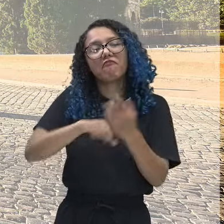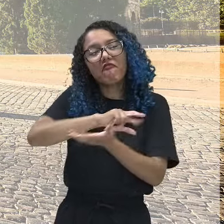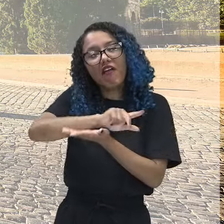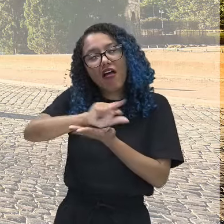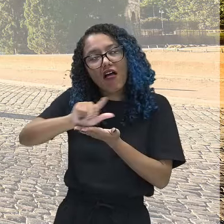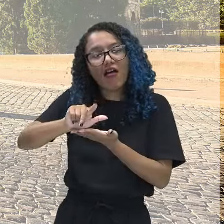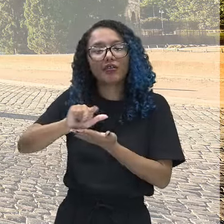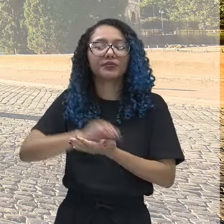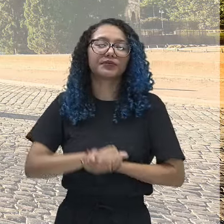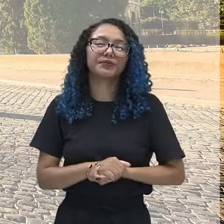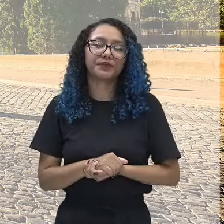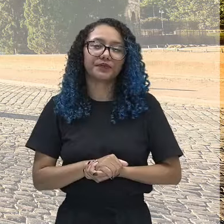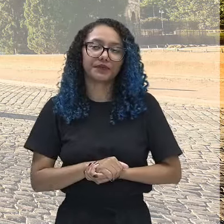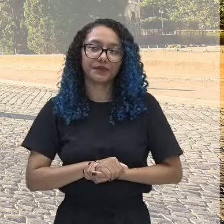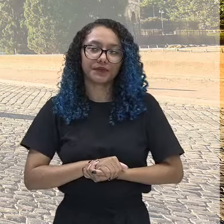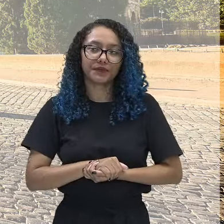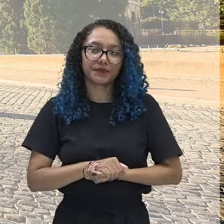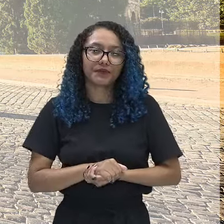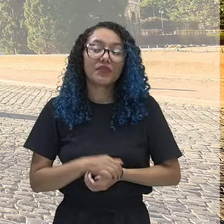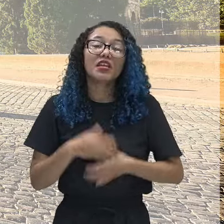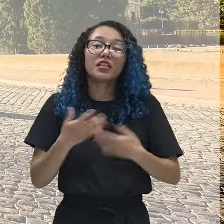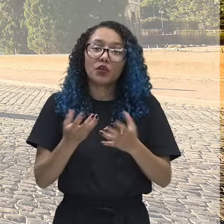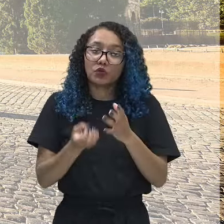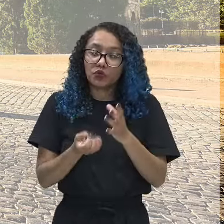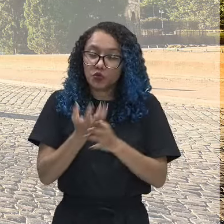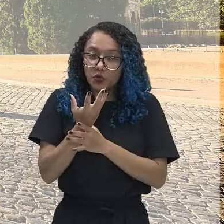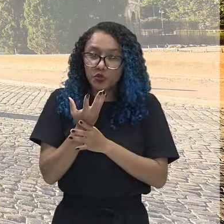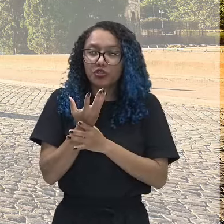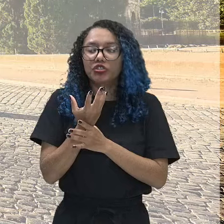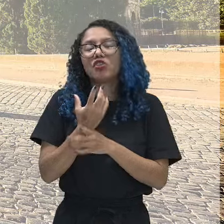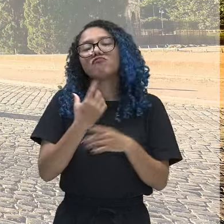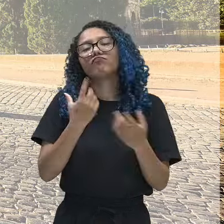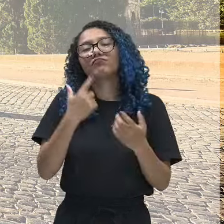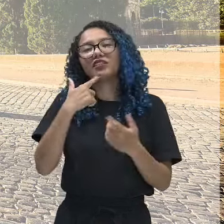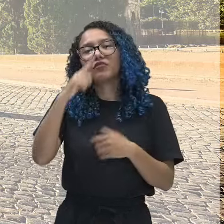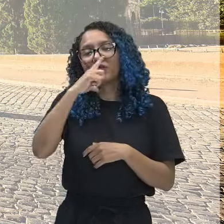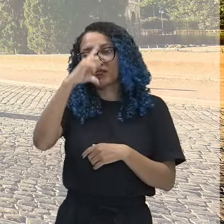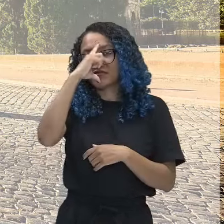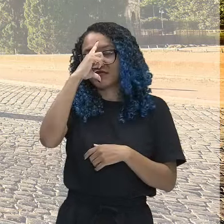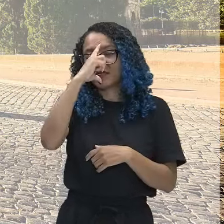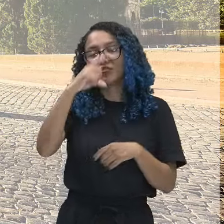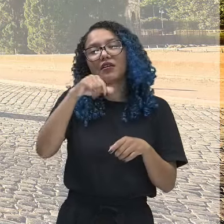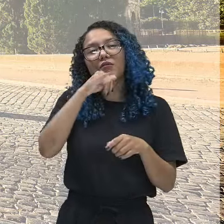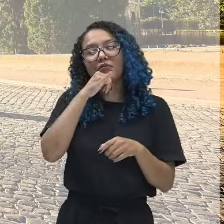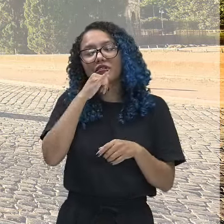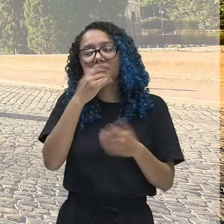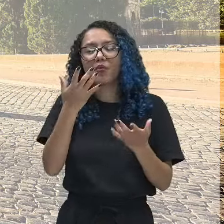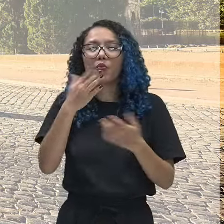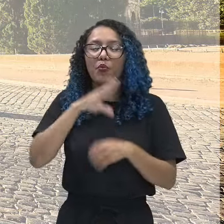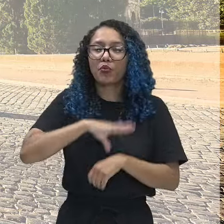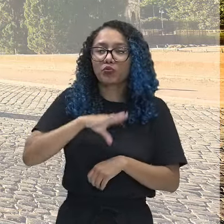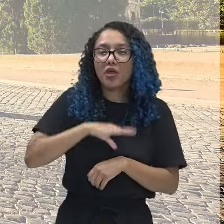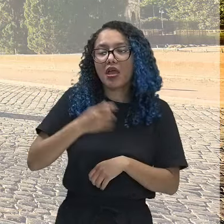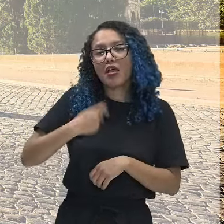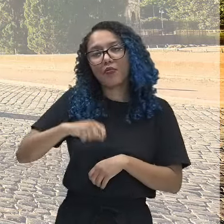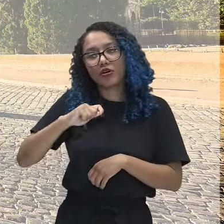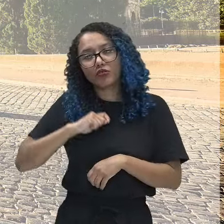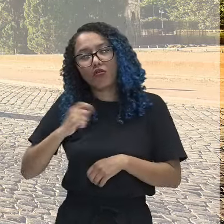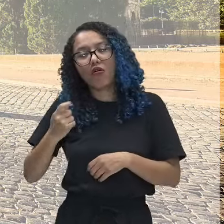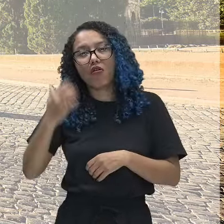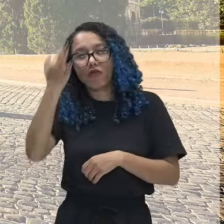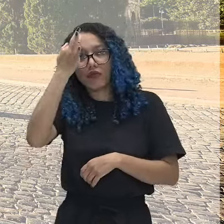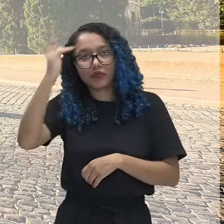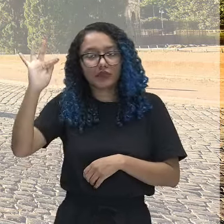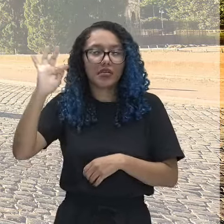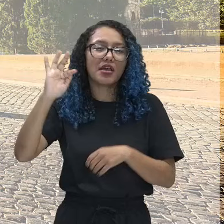essas aculturações, a gente vê o surgimento das chamadas línguas latinas, como o português, o espanhol, o